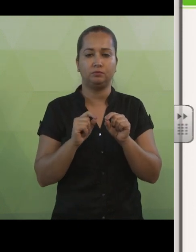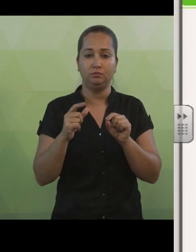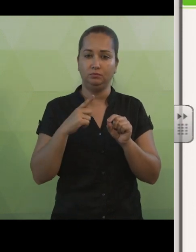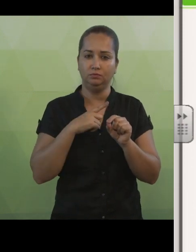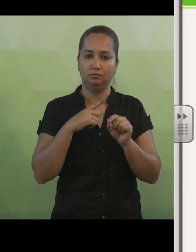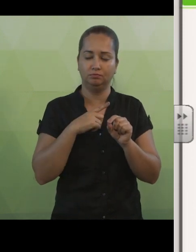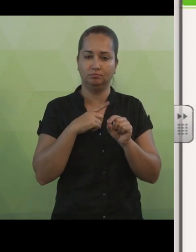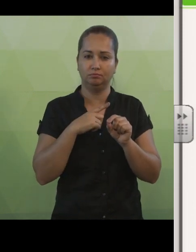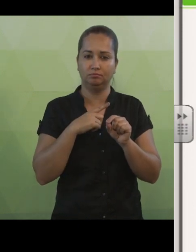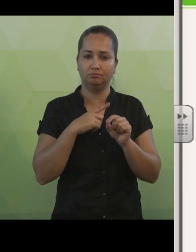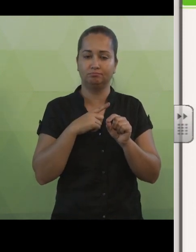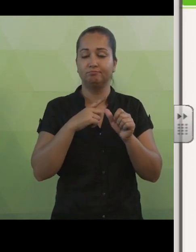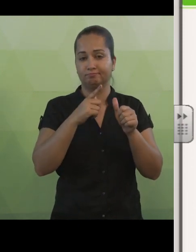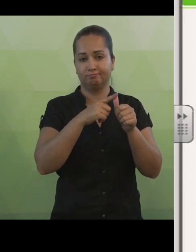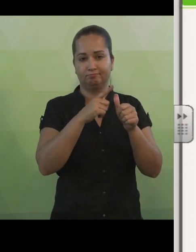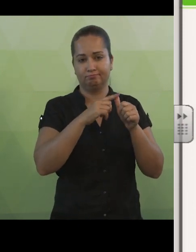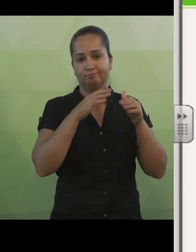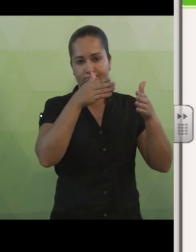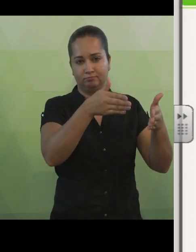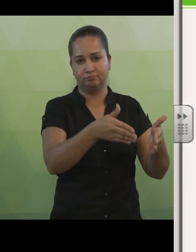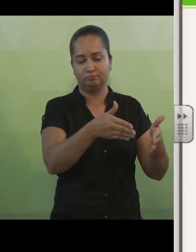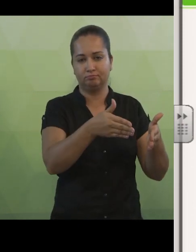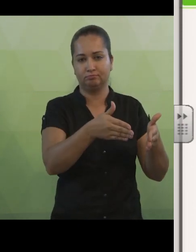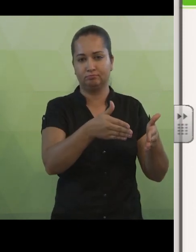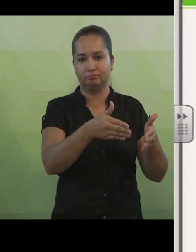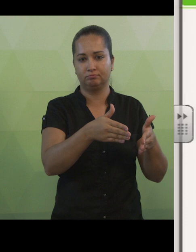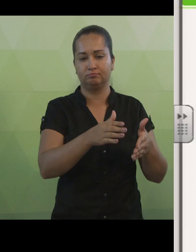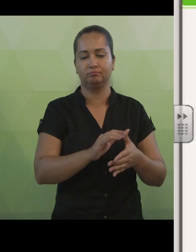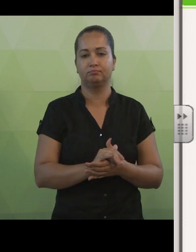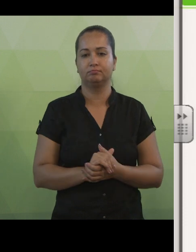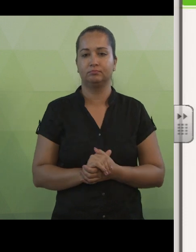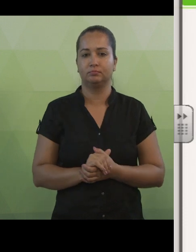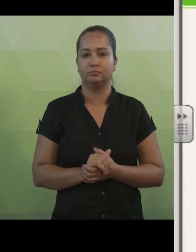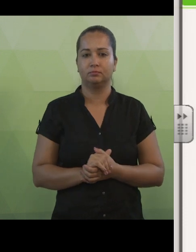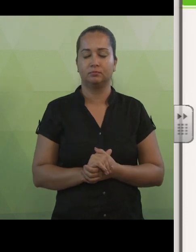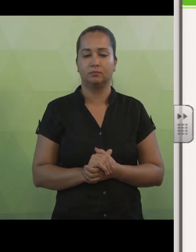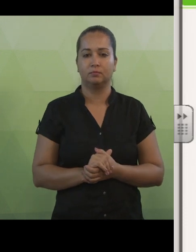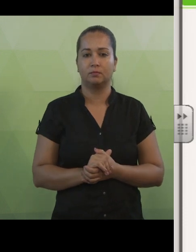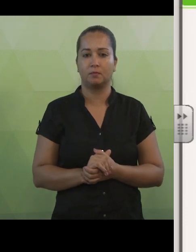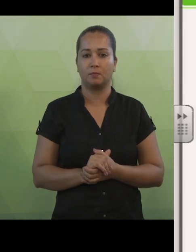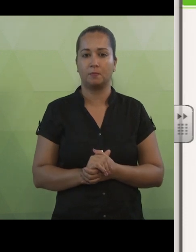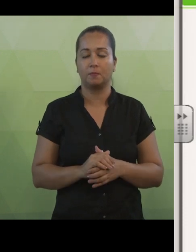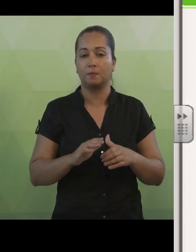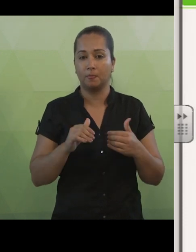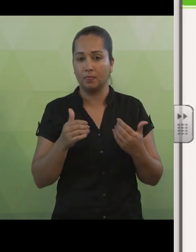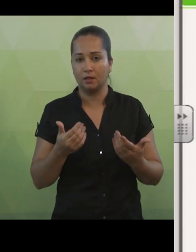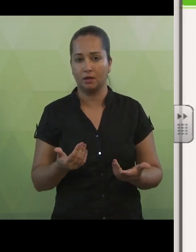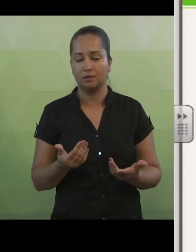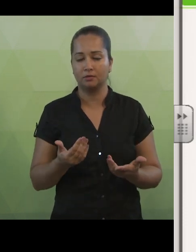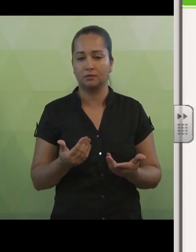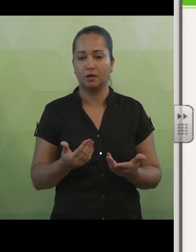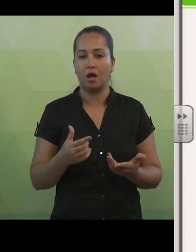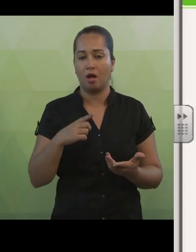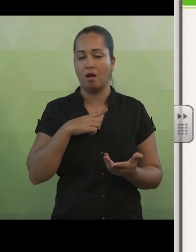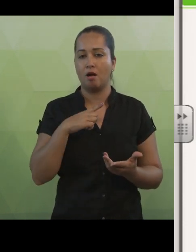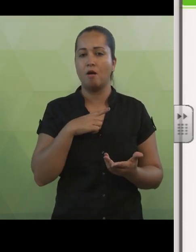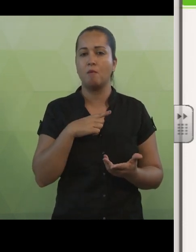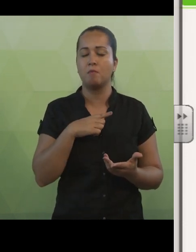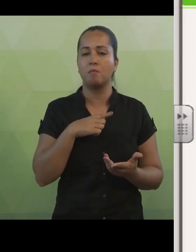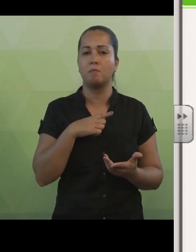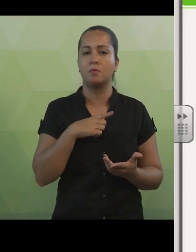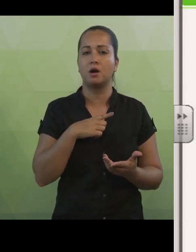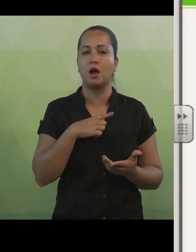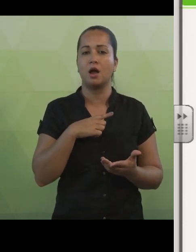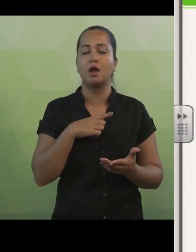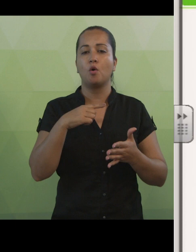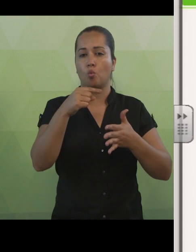primary key. Nós vamos vê-la. Então, para implementar a integridade declarativa de